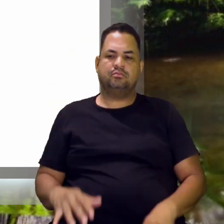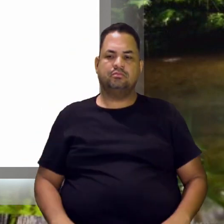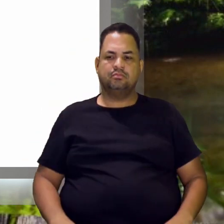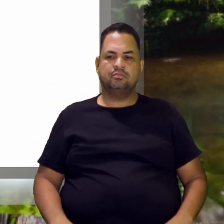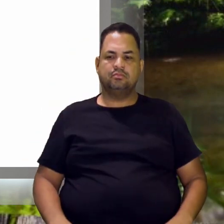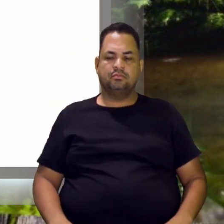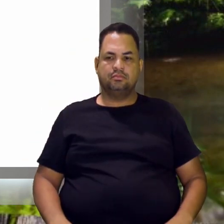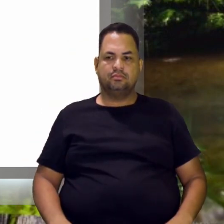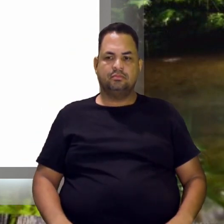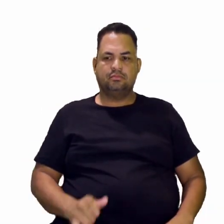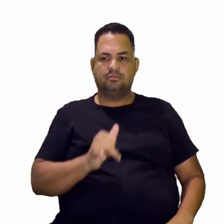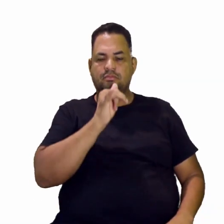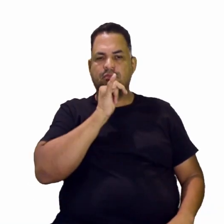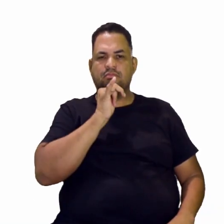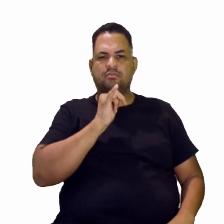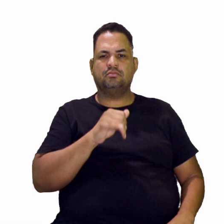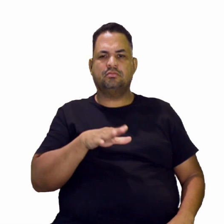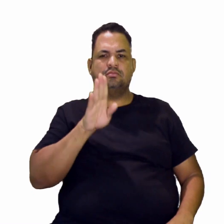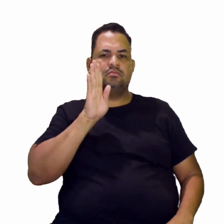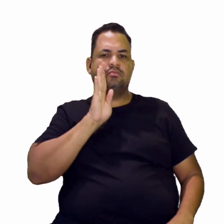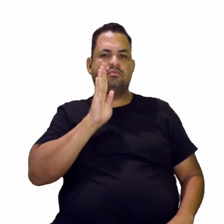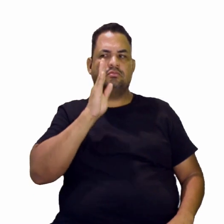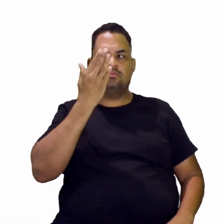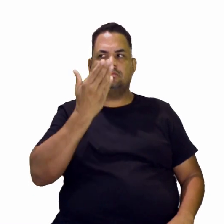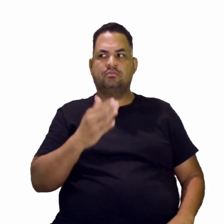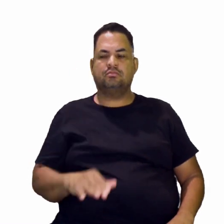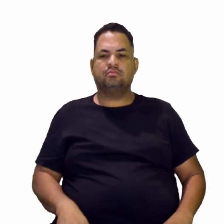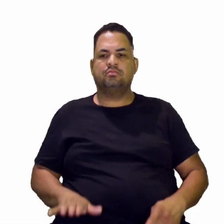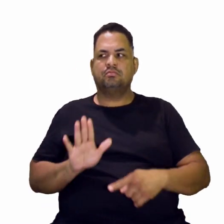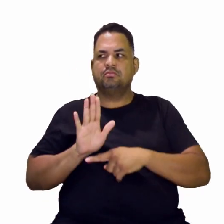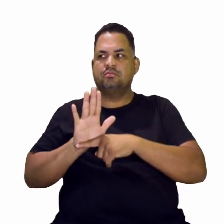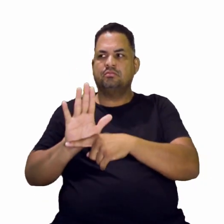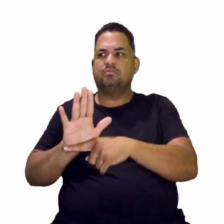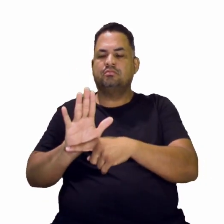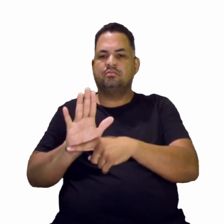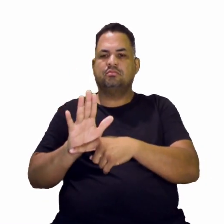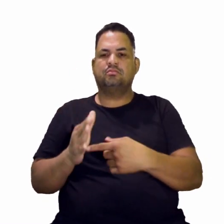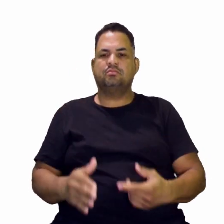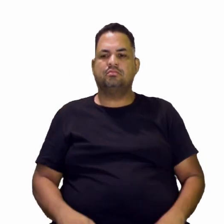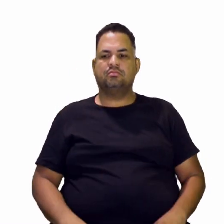Vamos lá. Esse exemplo aí foi legal porque ele serviu, né, para